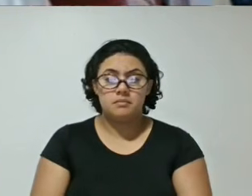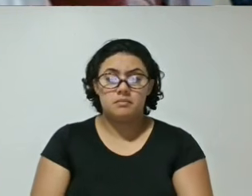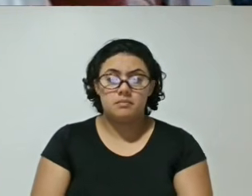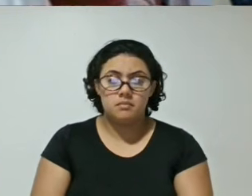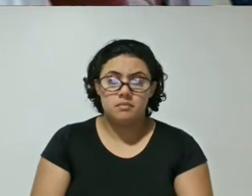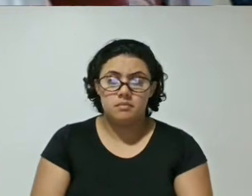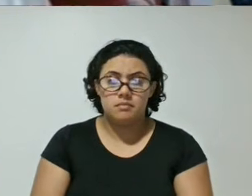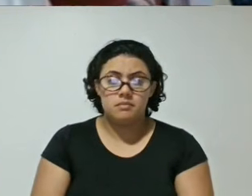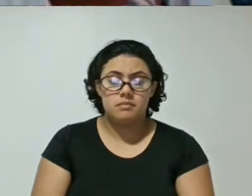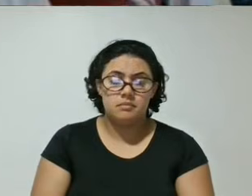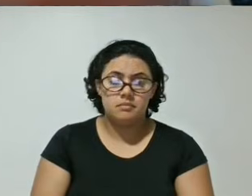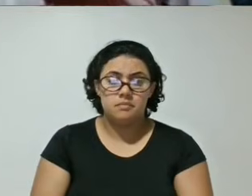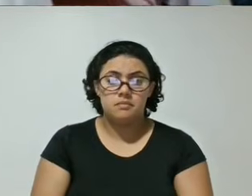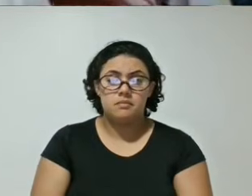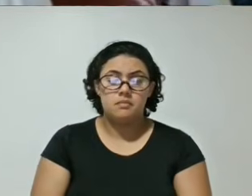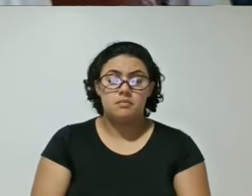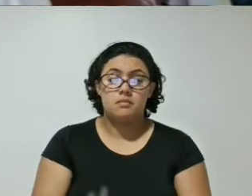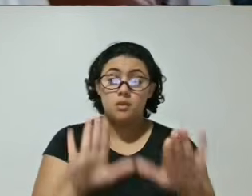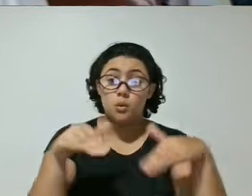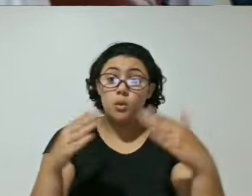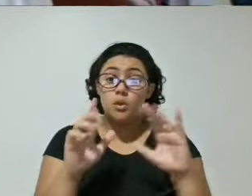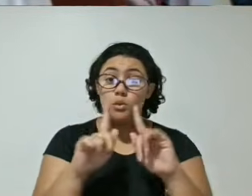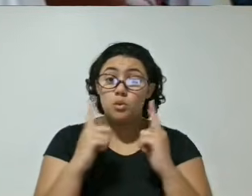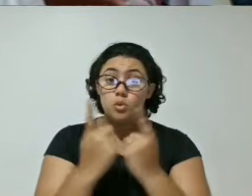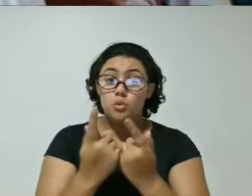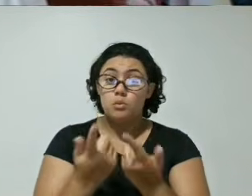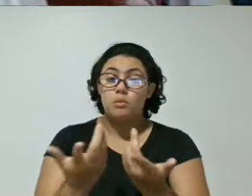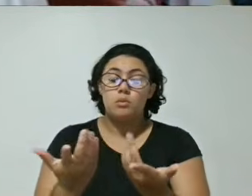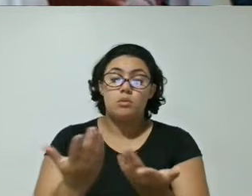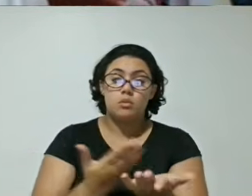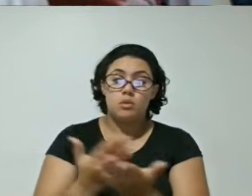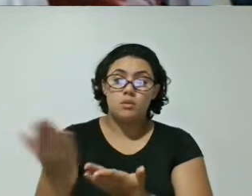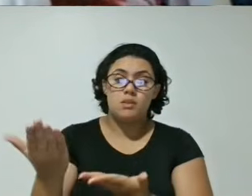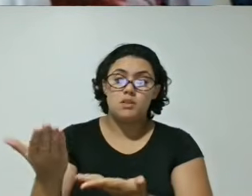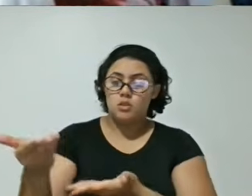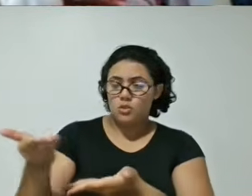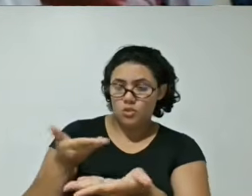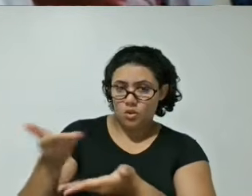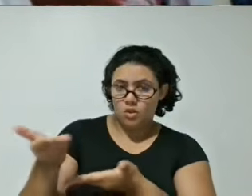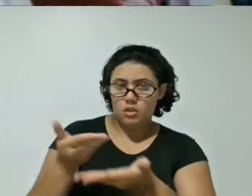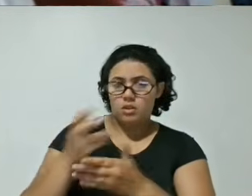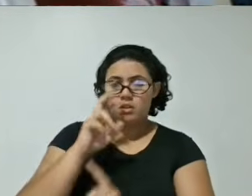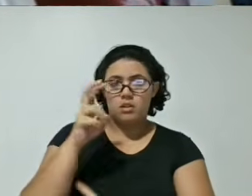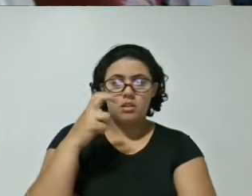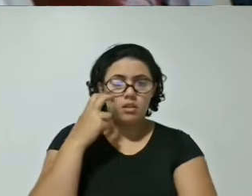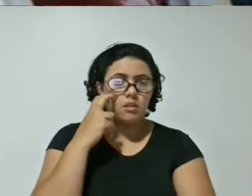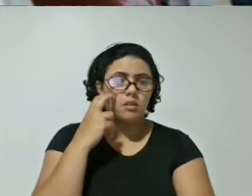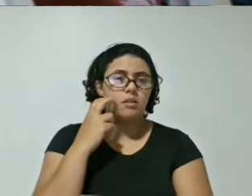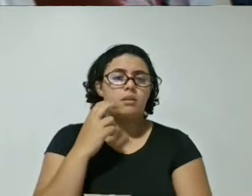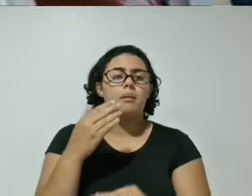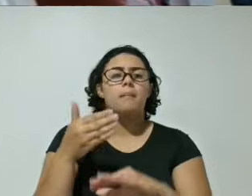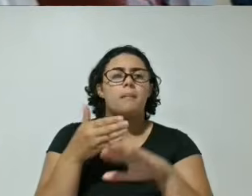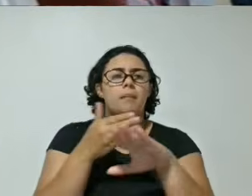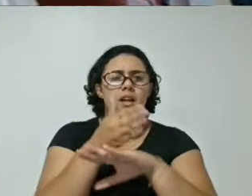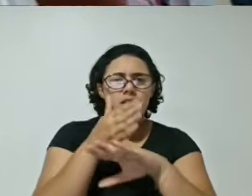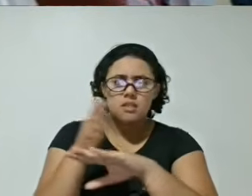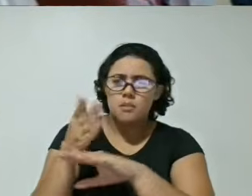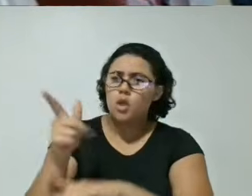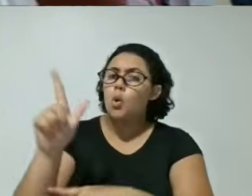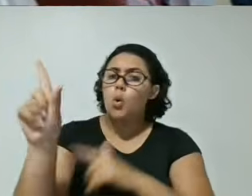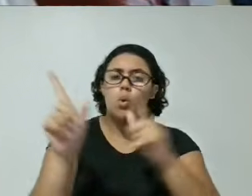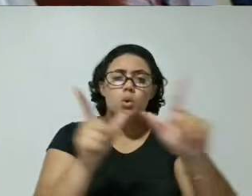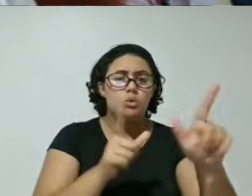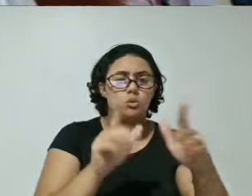né, esse intercâmbio cultural, né, a participar dos circuitos culturais, de outros eventos,